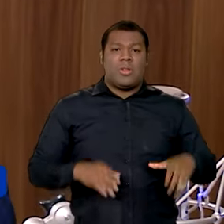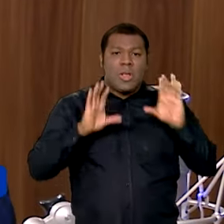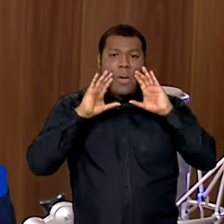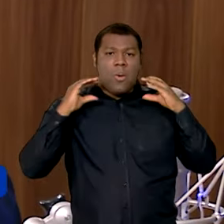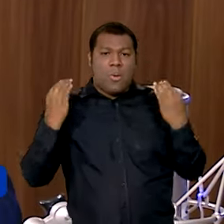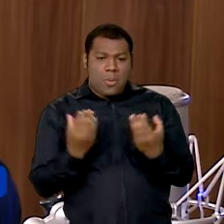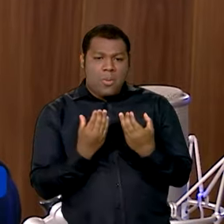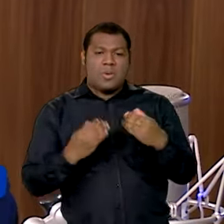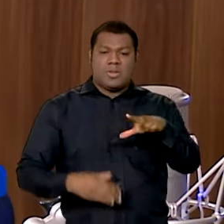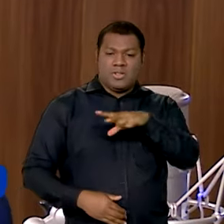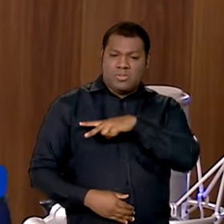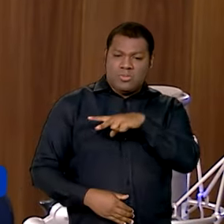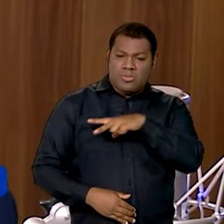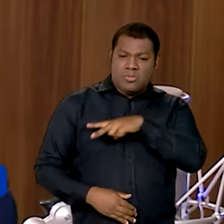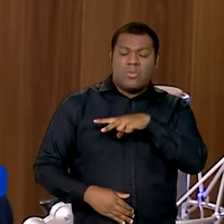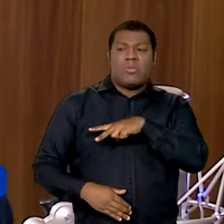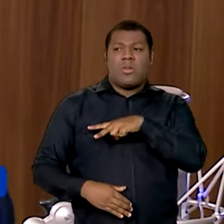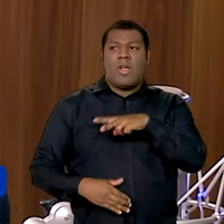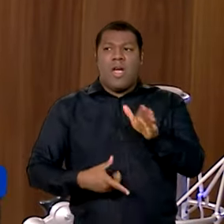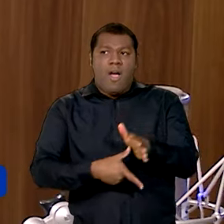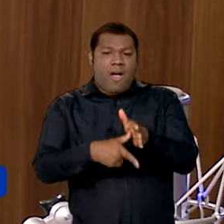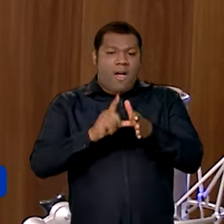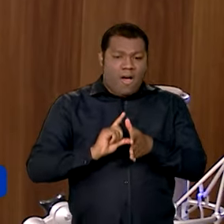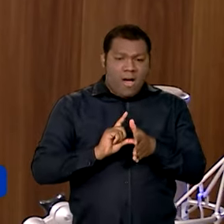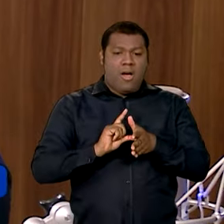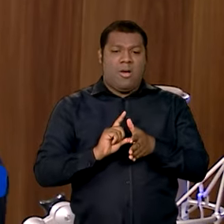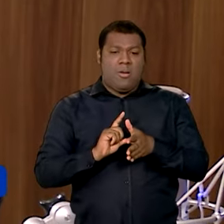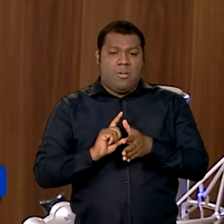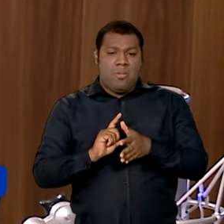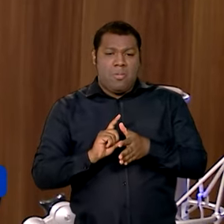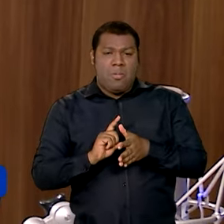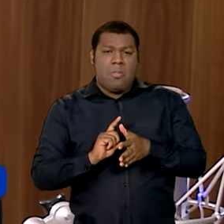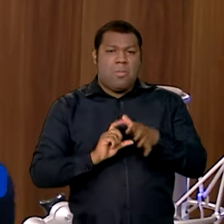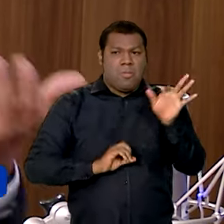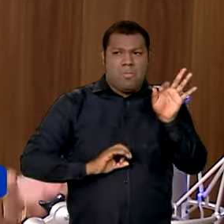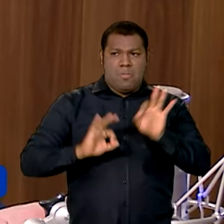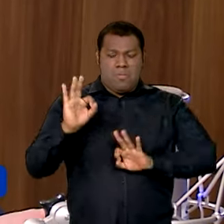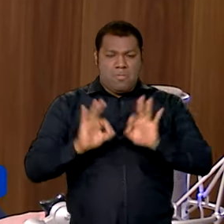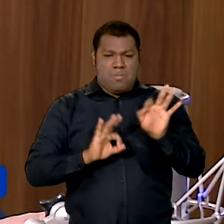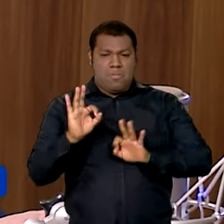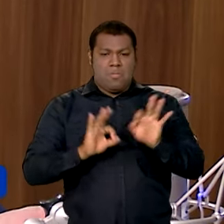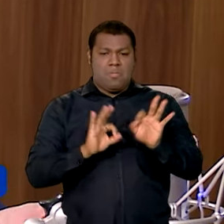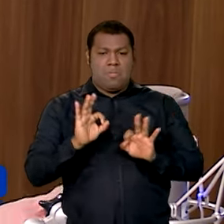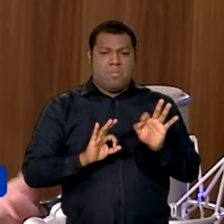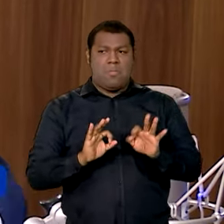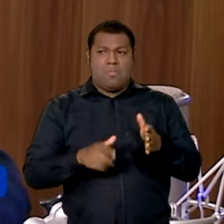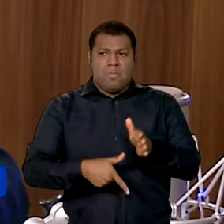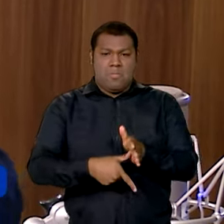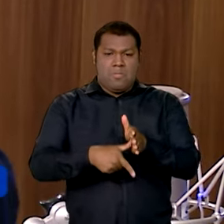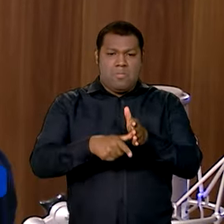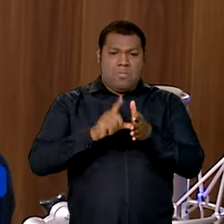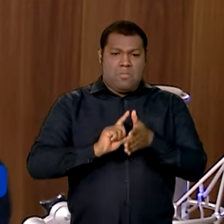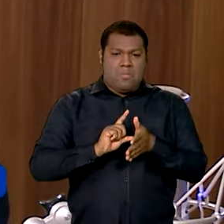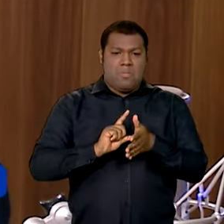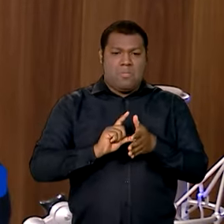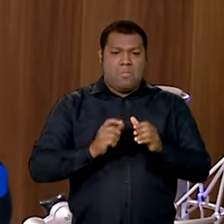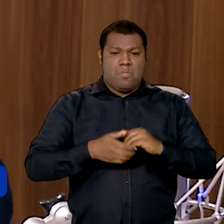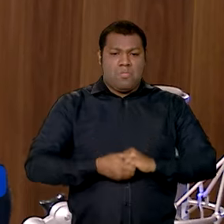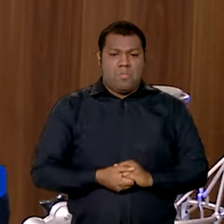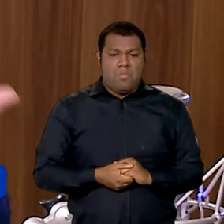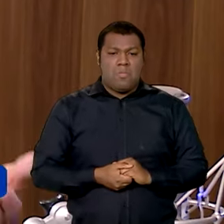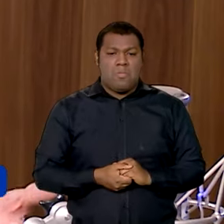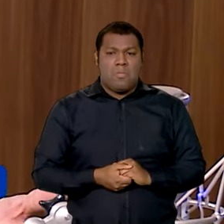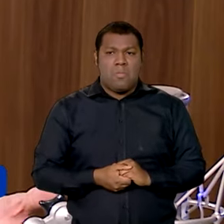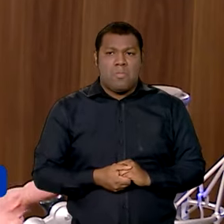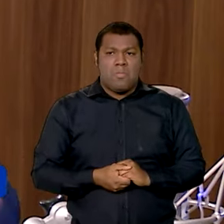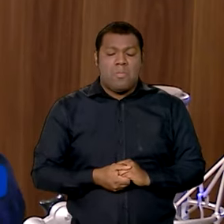automaticamente se preparar para sendo necessário evacuar a área mas sabendo para onde deve ir né que respeitar